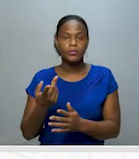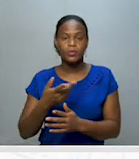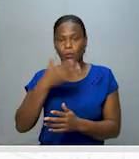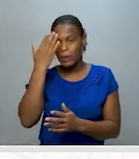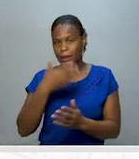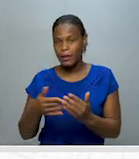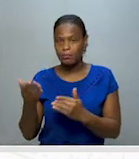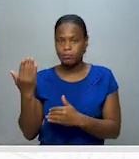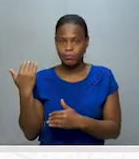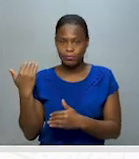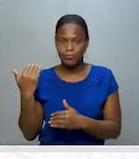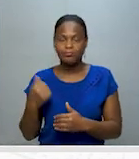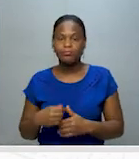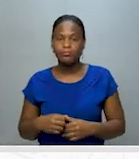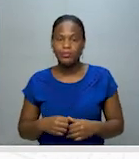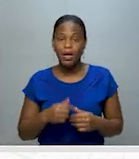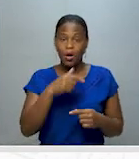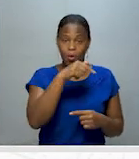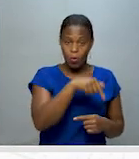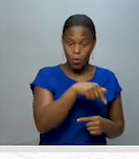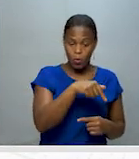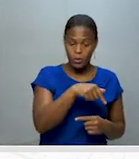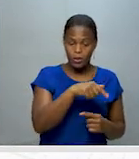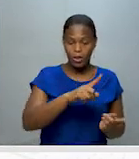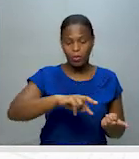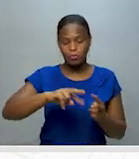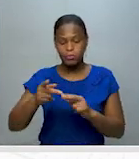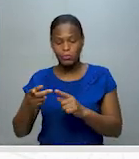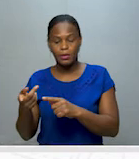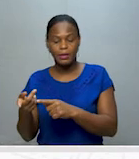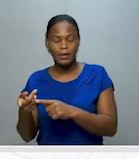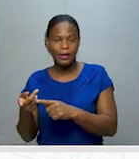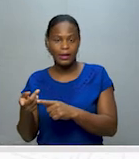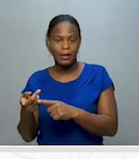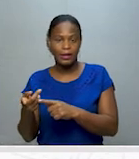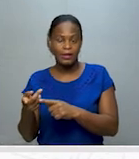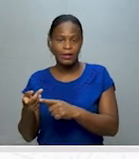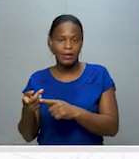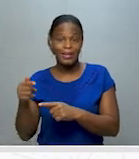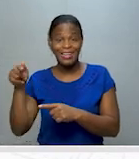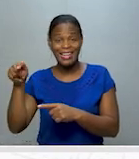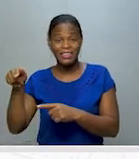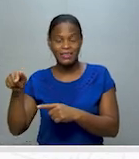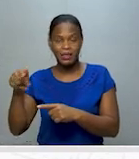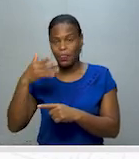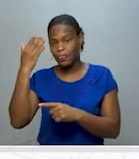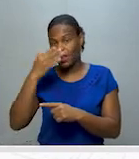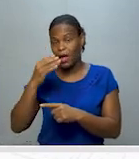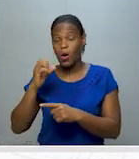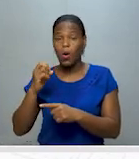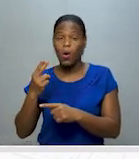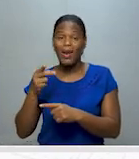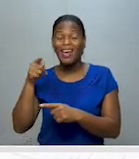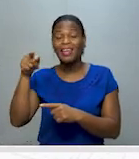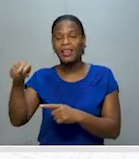como no dia anterior. Hoje passa para o discurso indireto nesse dia